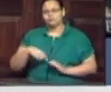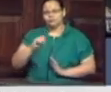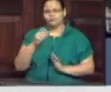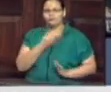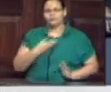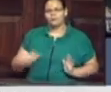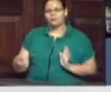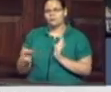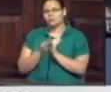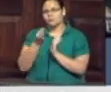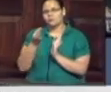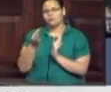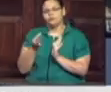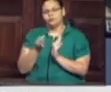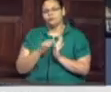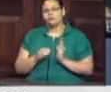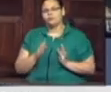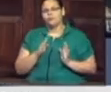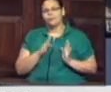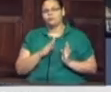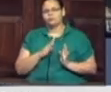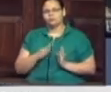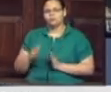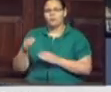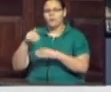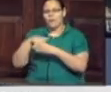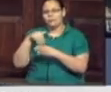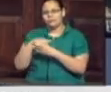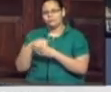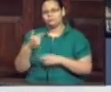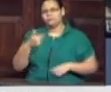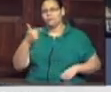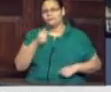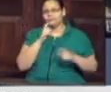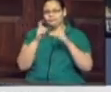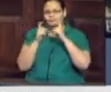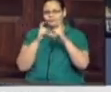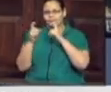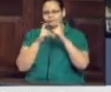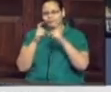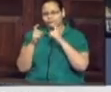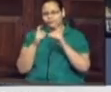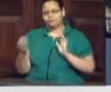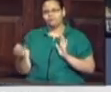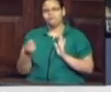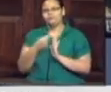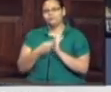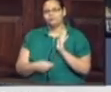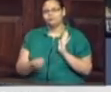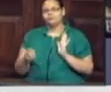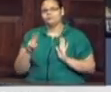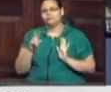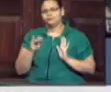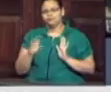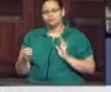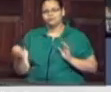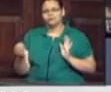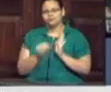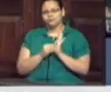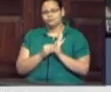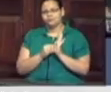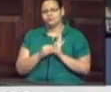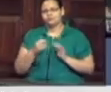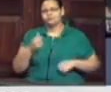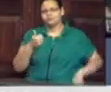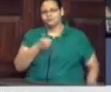autógrafo. Em tramitação ordinária, em votação, em segunda discussão, redação do vencido assim emendado. Projeto de lei